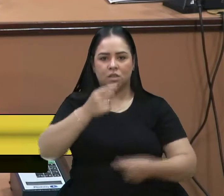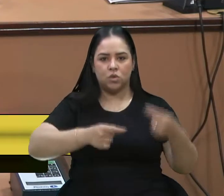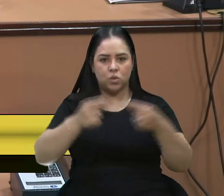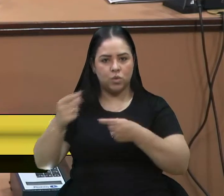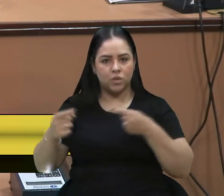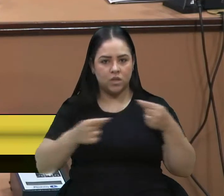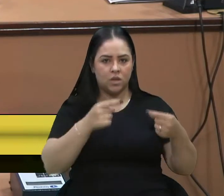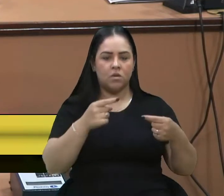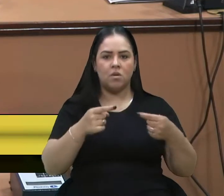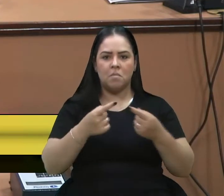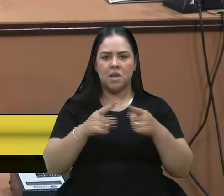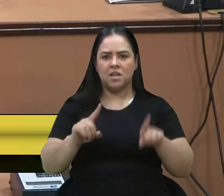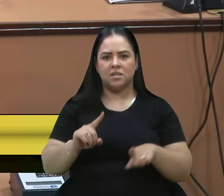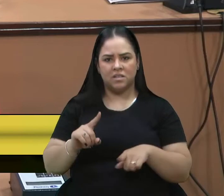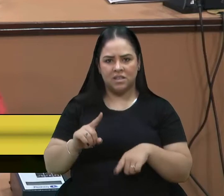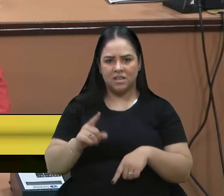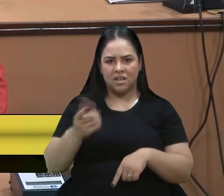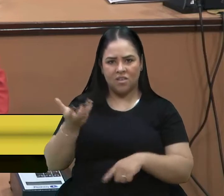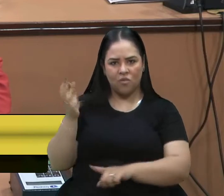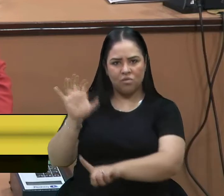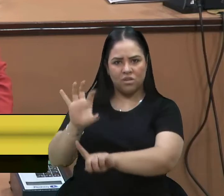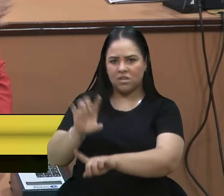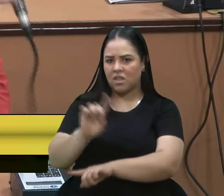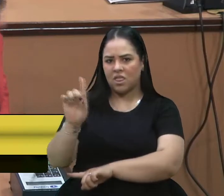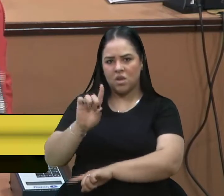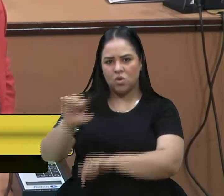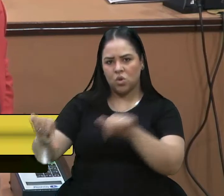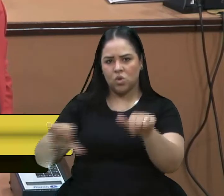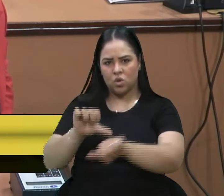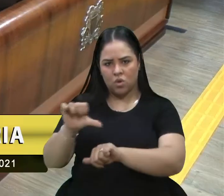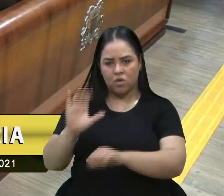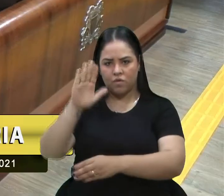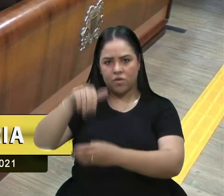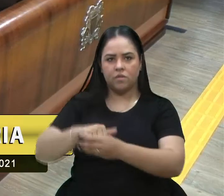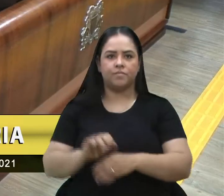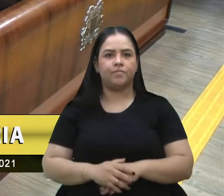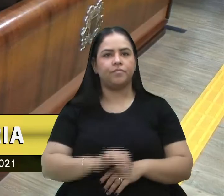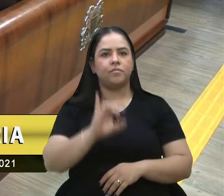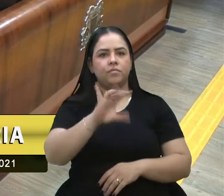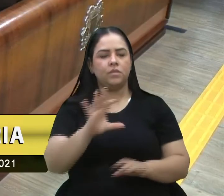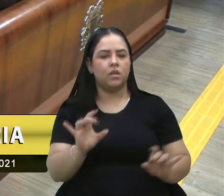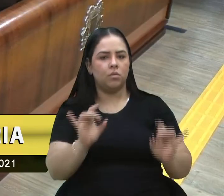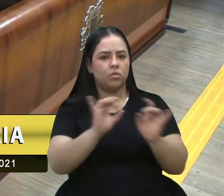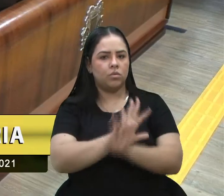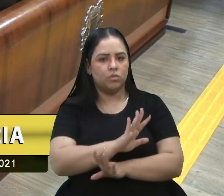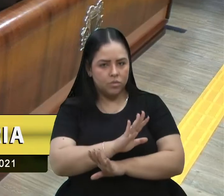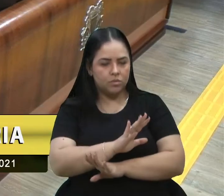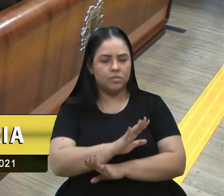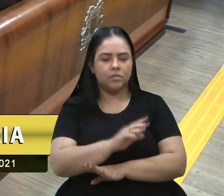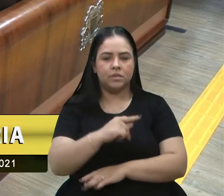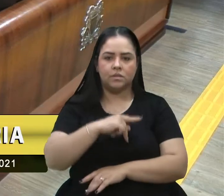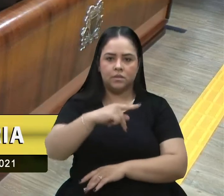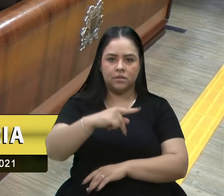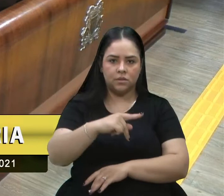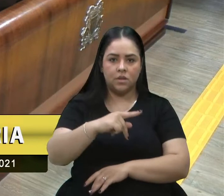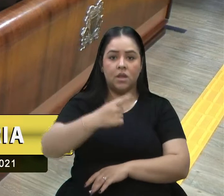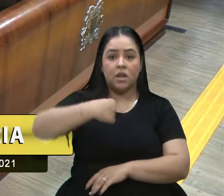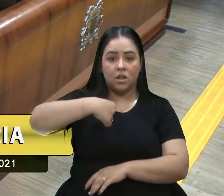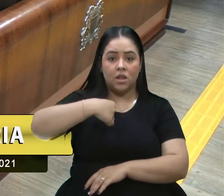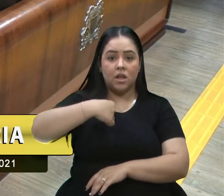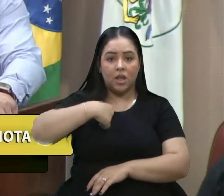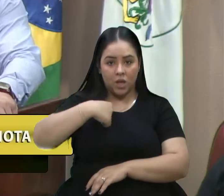Através de ameaças, ninguém muda o voto. Só para concluir, senhor presidente, então eu deixo aqui claro que ver